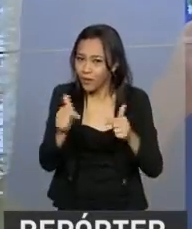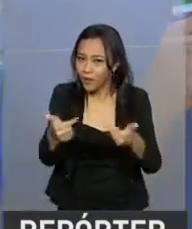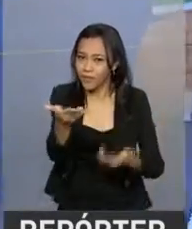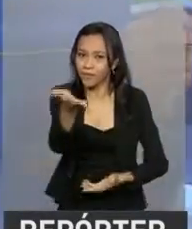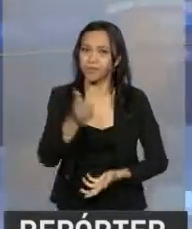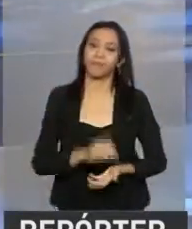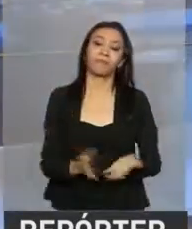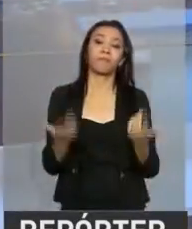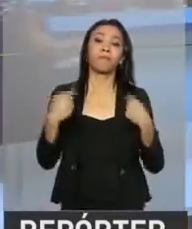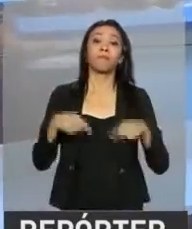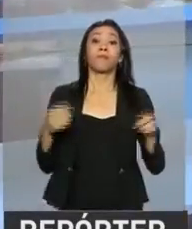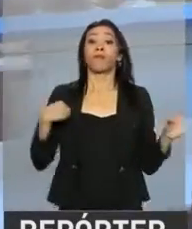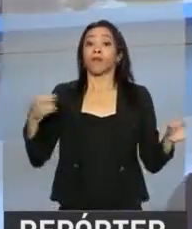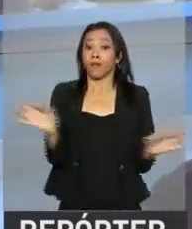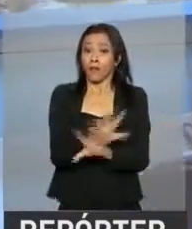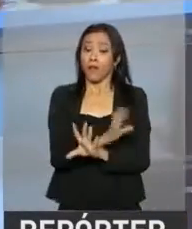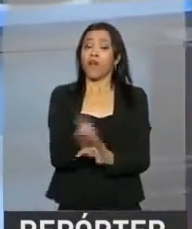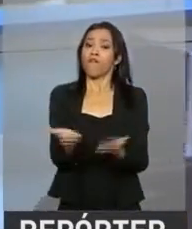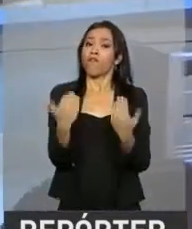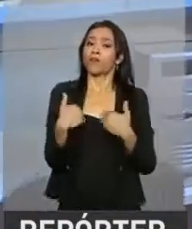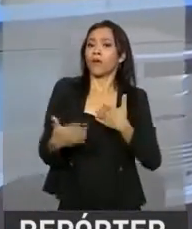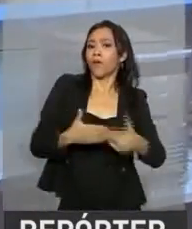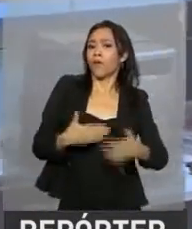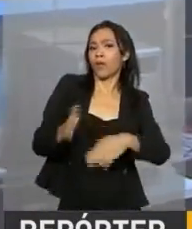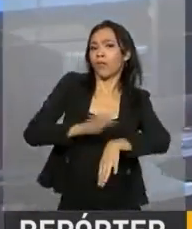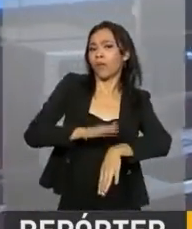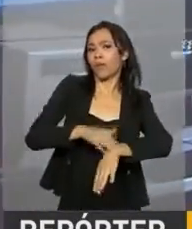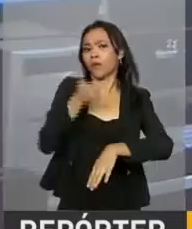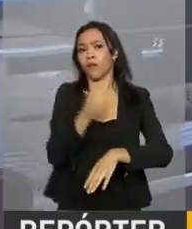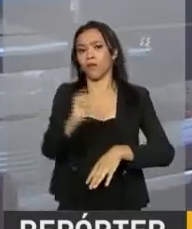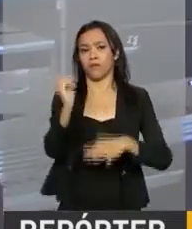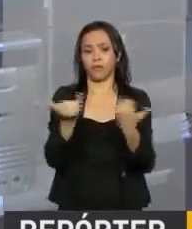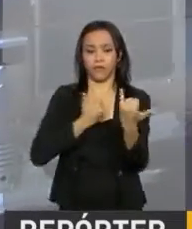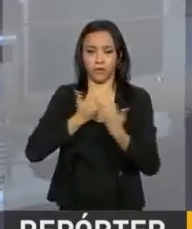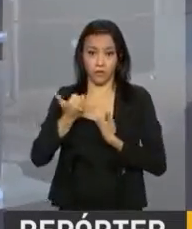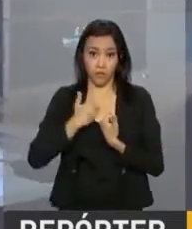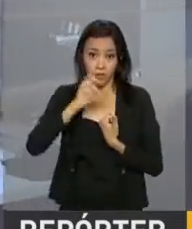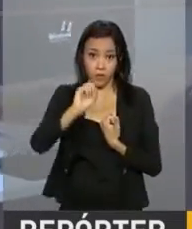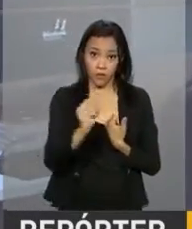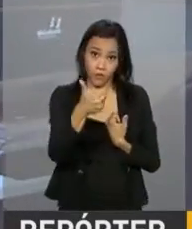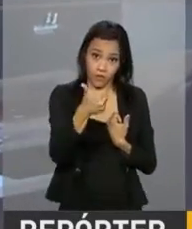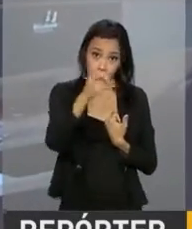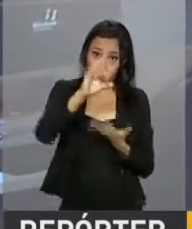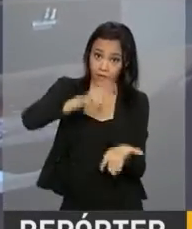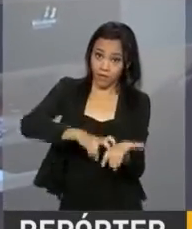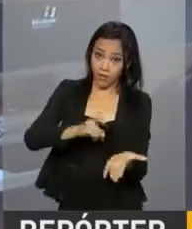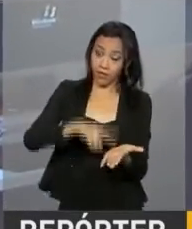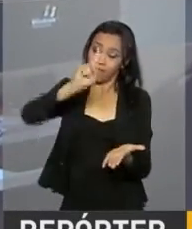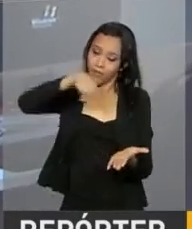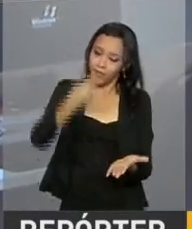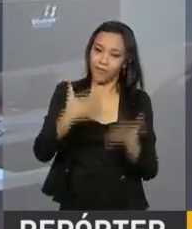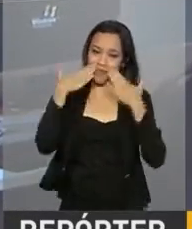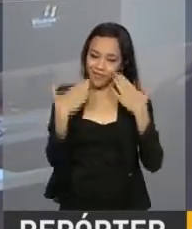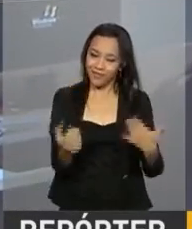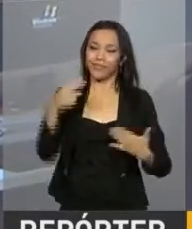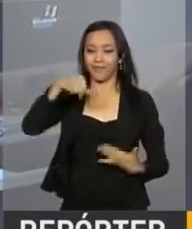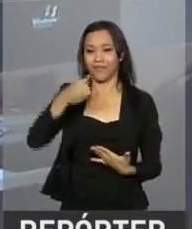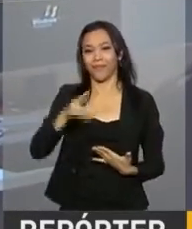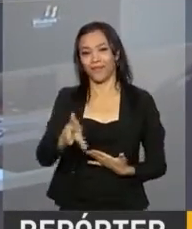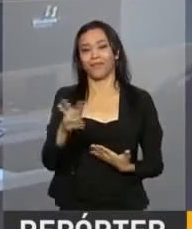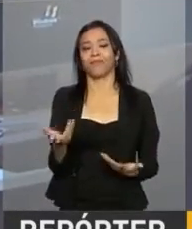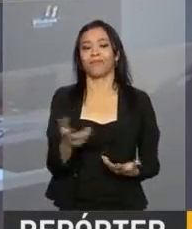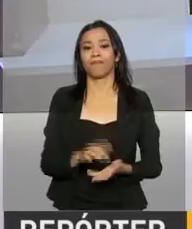você. Bom, e nós ficamos por aqui. Podemos voltar a qualquer momento com outras informações ou às 10 da manhã na próxima edição do